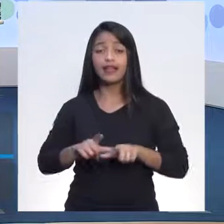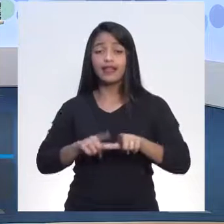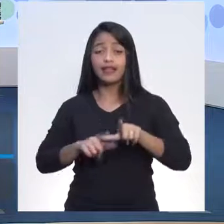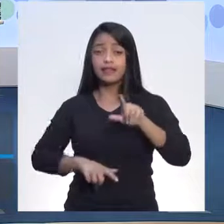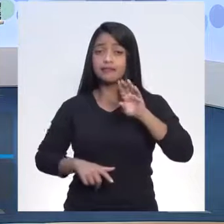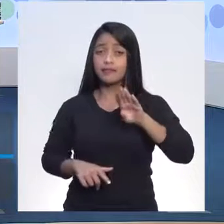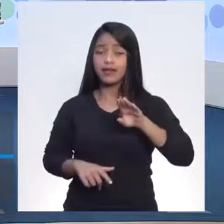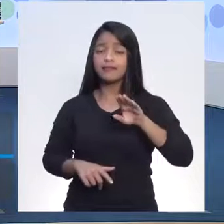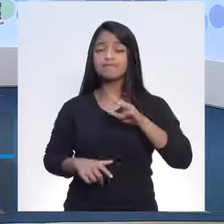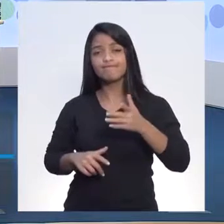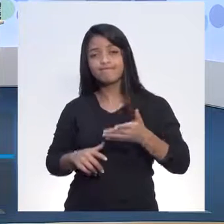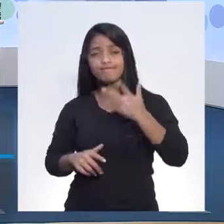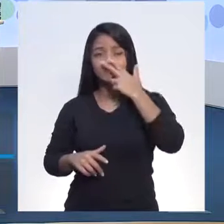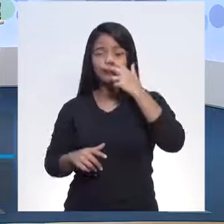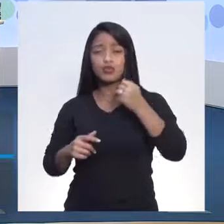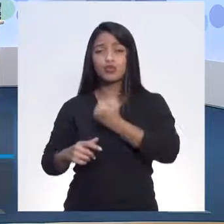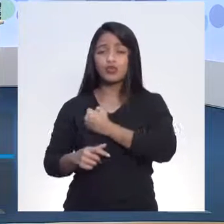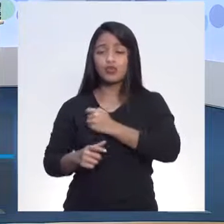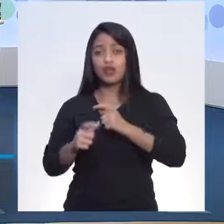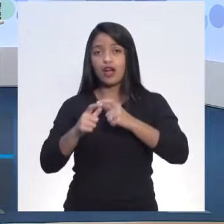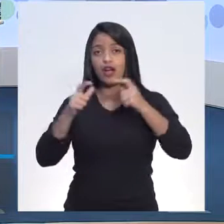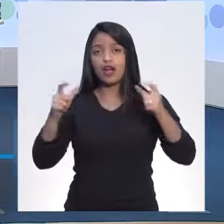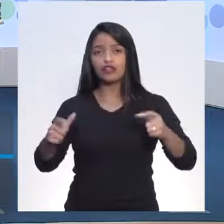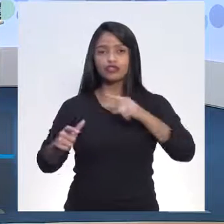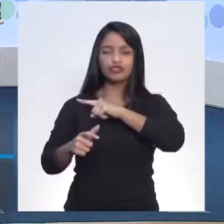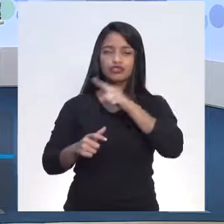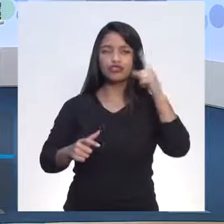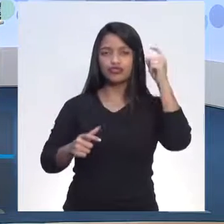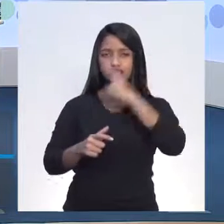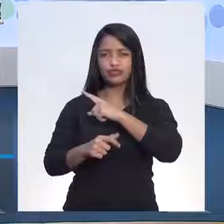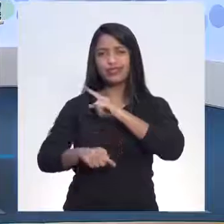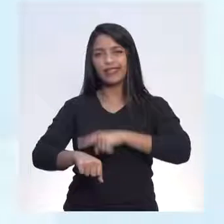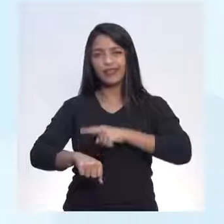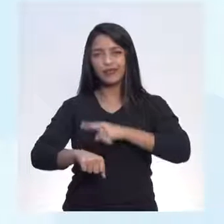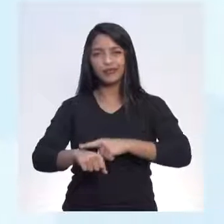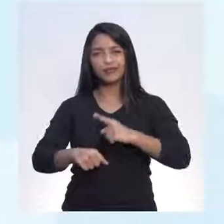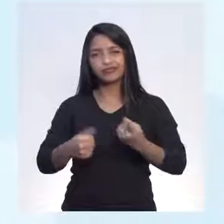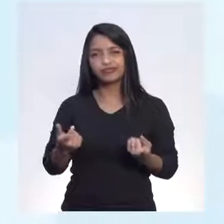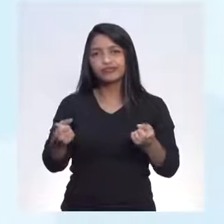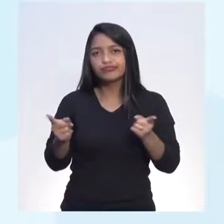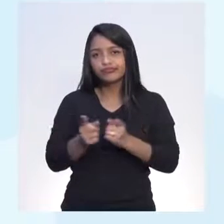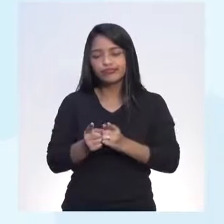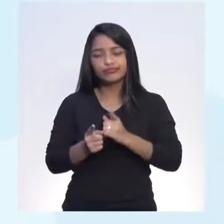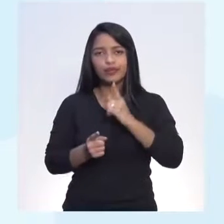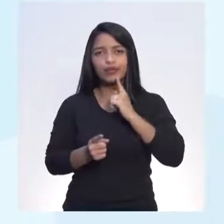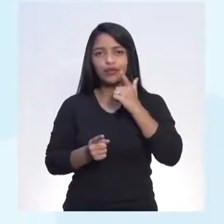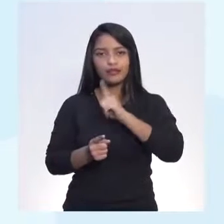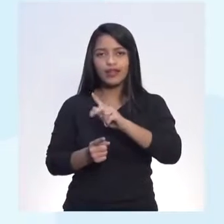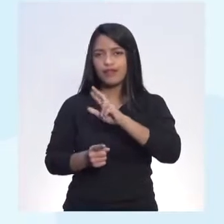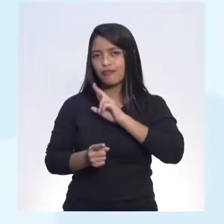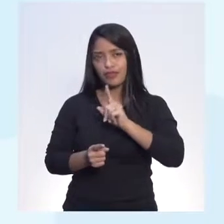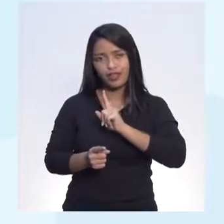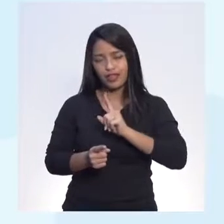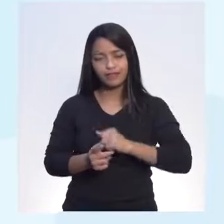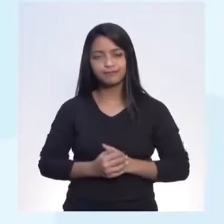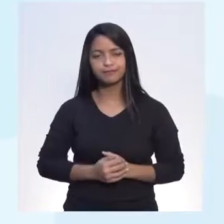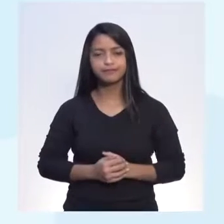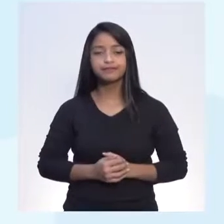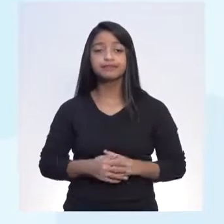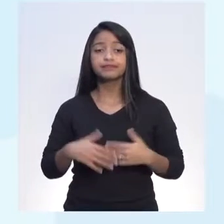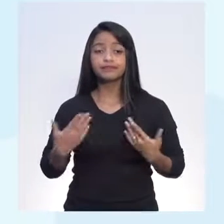tenha dificuldade aí no tempo. Então, na telinha de vocês vai aparecer a resposta. E a resposta, então, como vocês colocaram, 3/5 é a A.